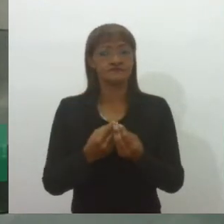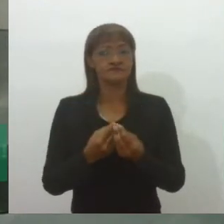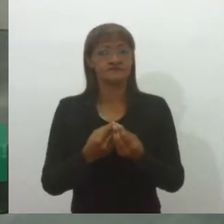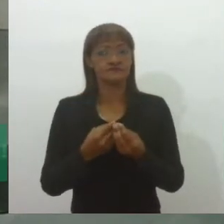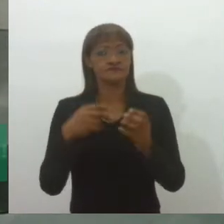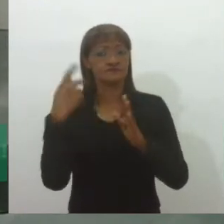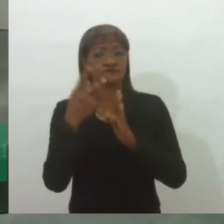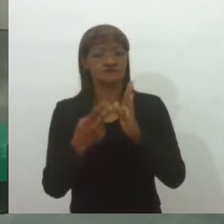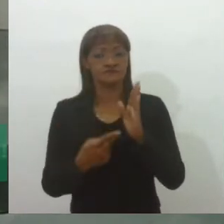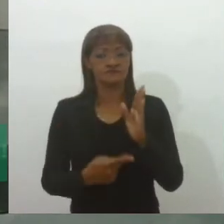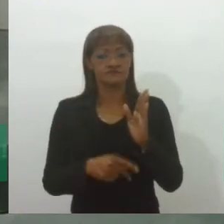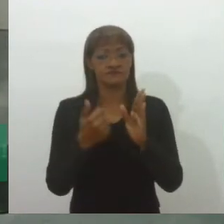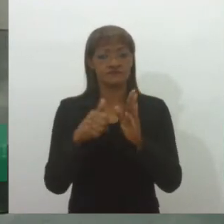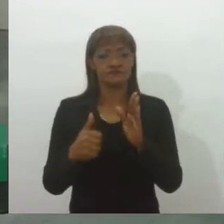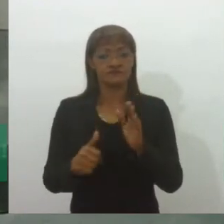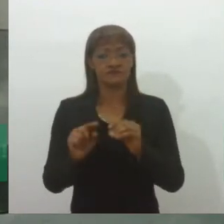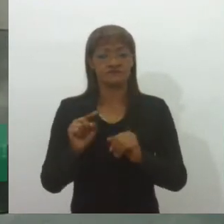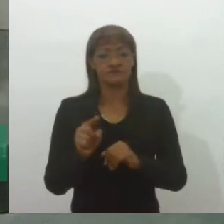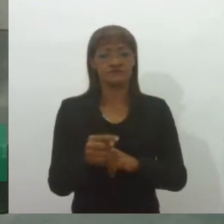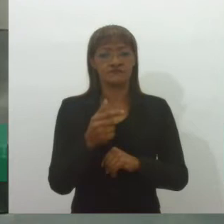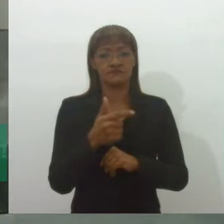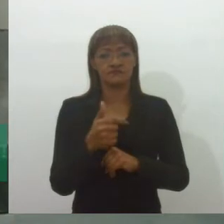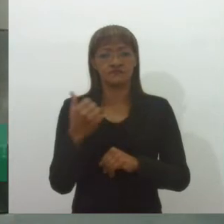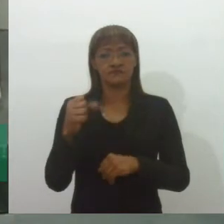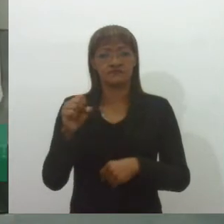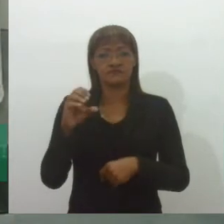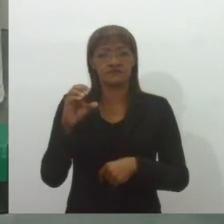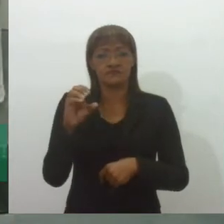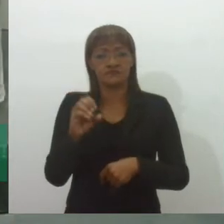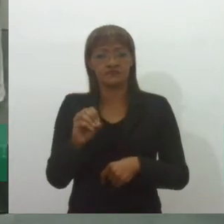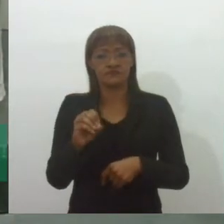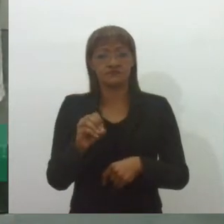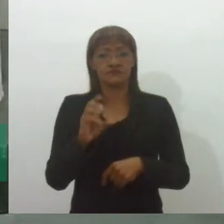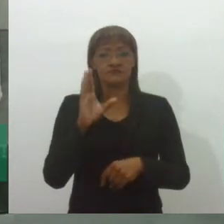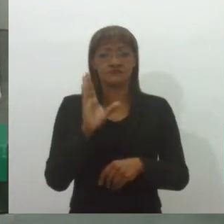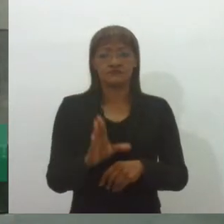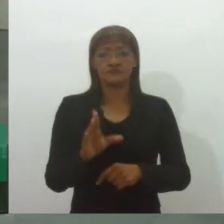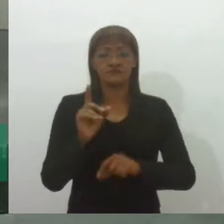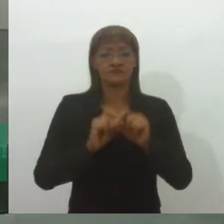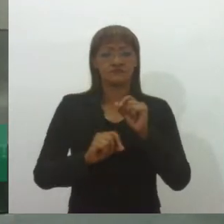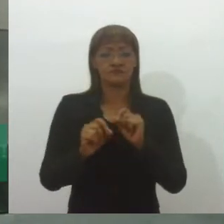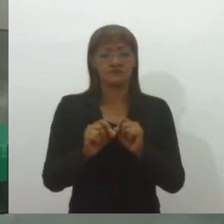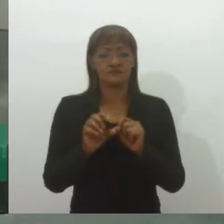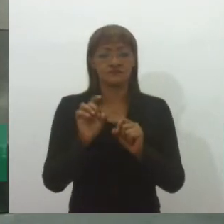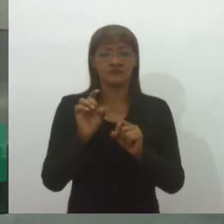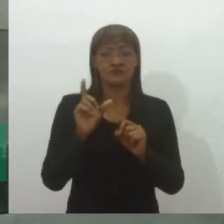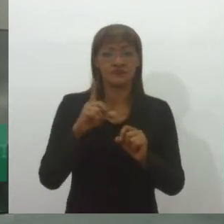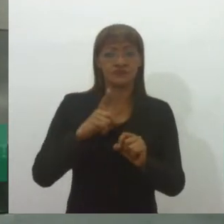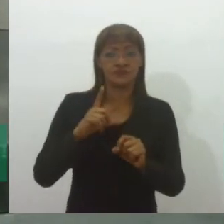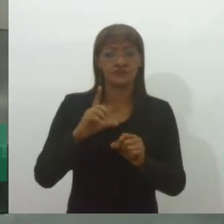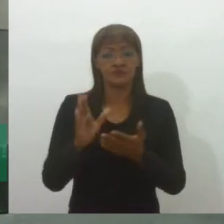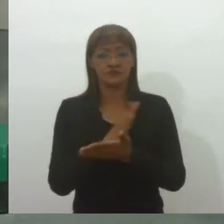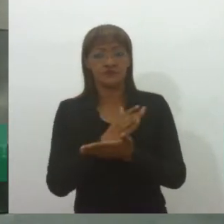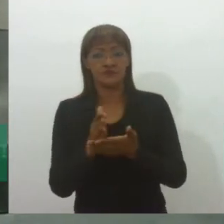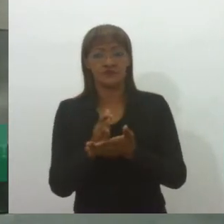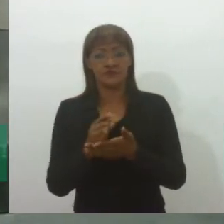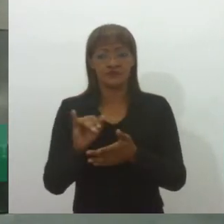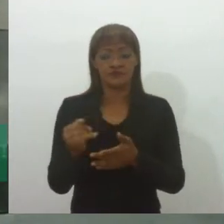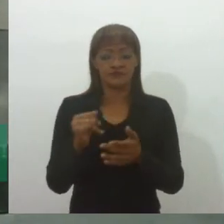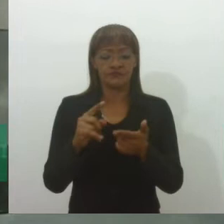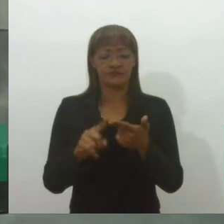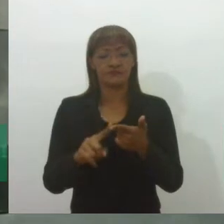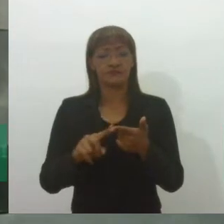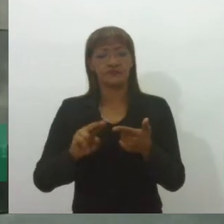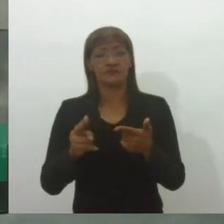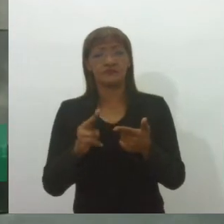PL 1280 como um todo? Há somente vantagens, há pontos que estão frágeis,